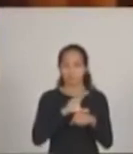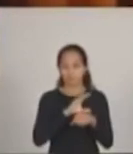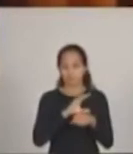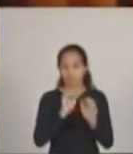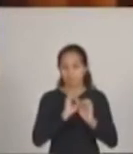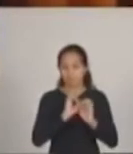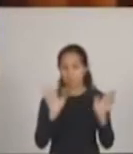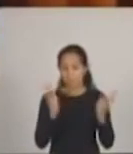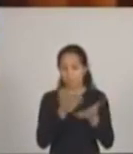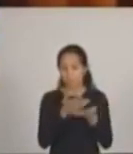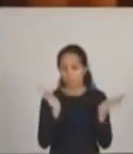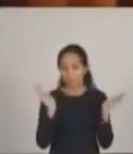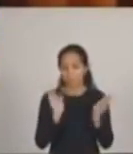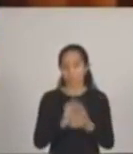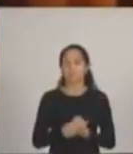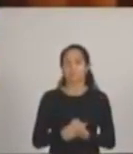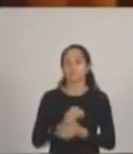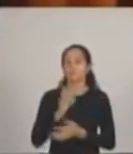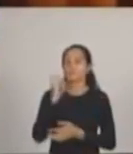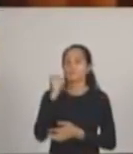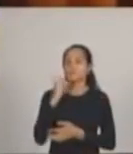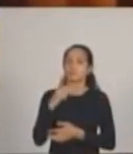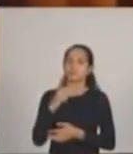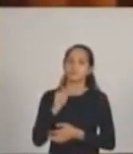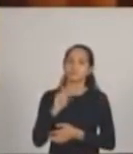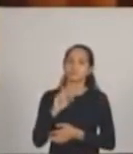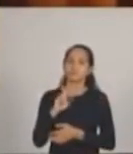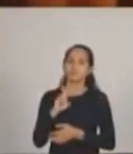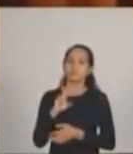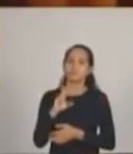isso. Deputado Marcos Garcia.